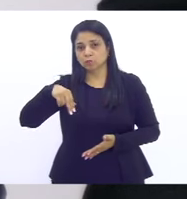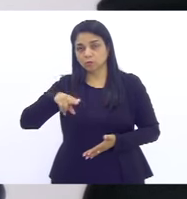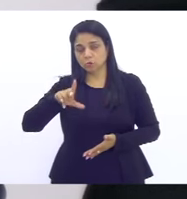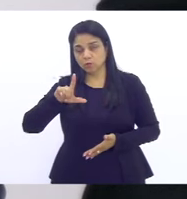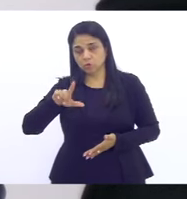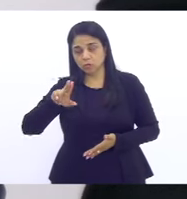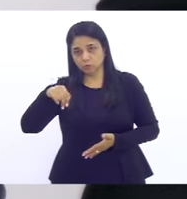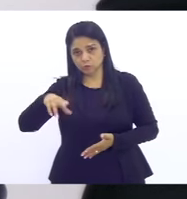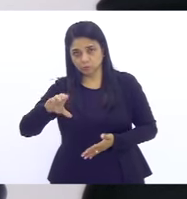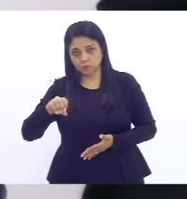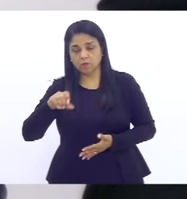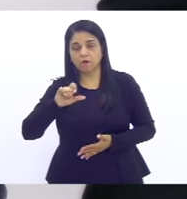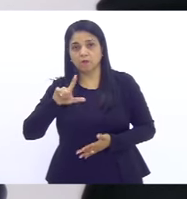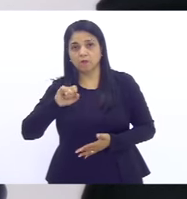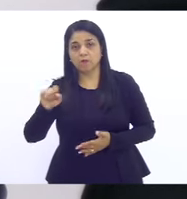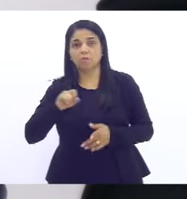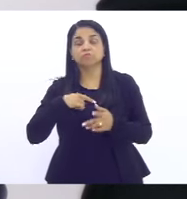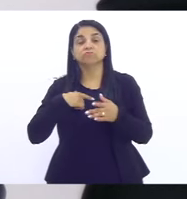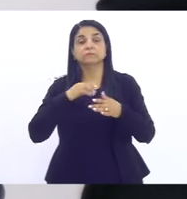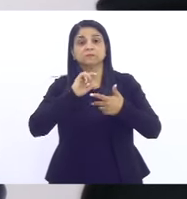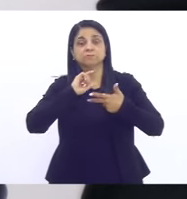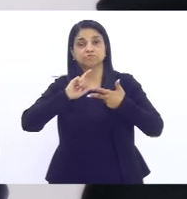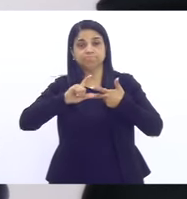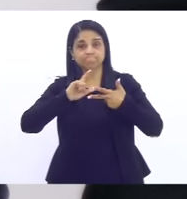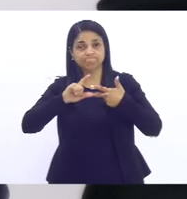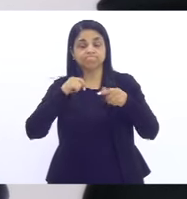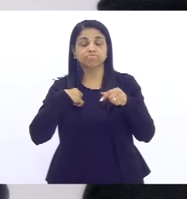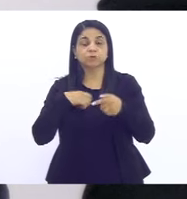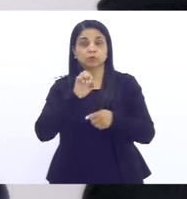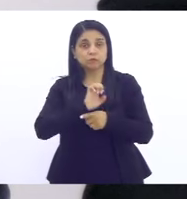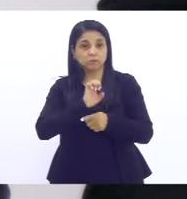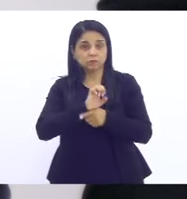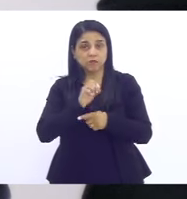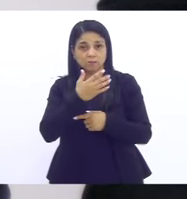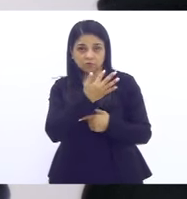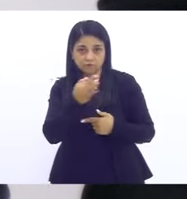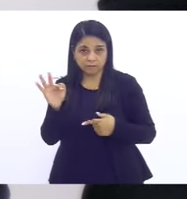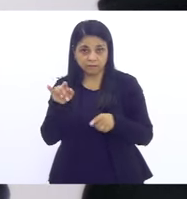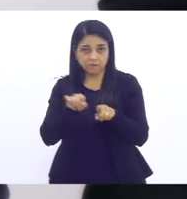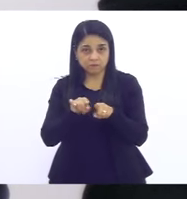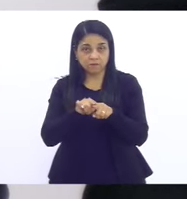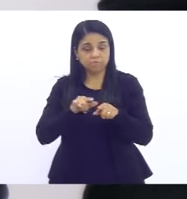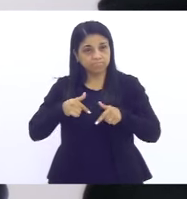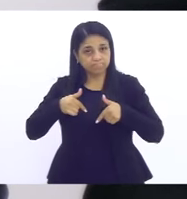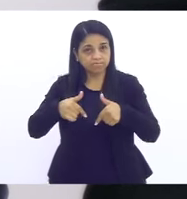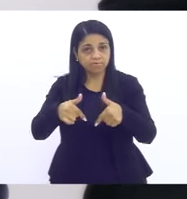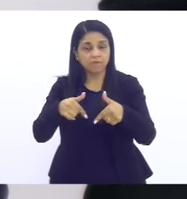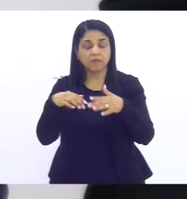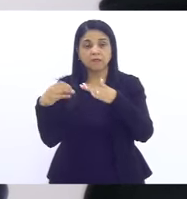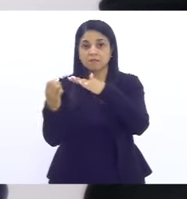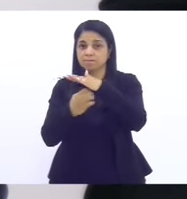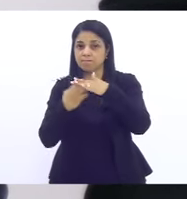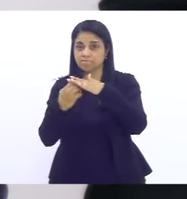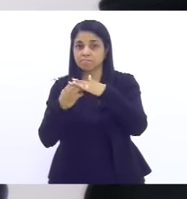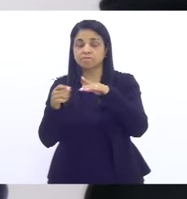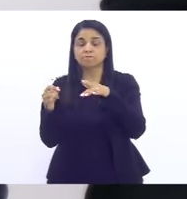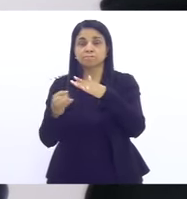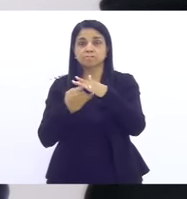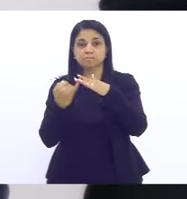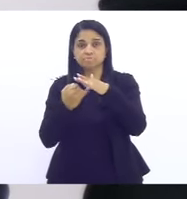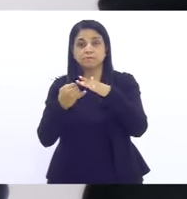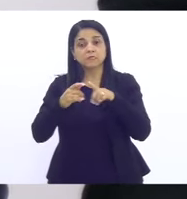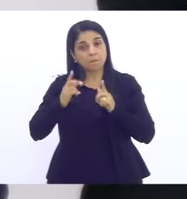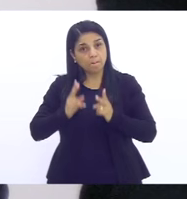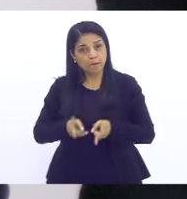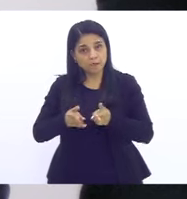haja alteração legislativa no sentido de permitir que os estados da federação desempenhem, através de suas agências, as mesmas